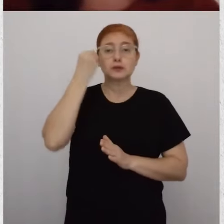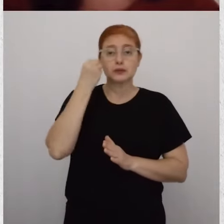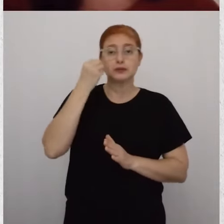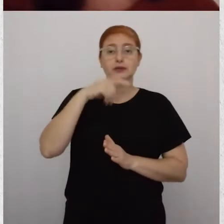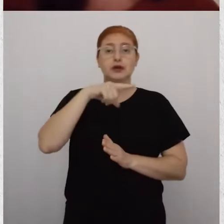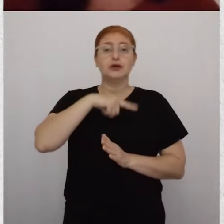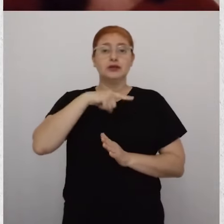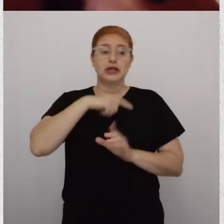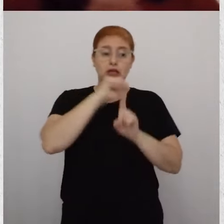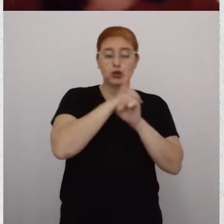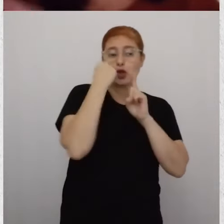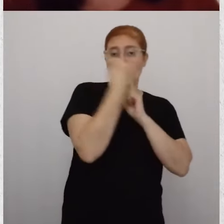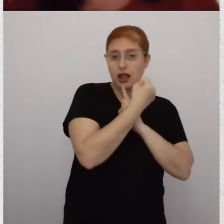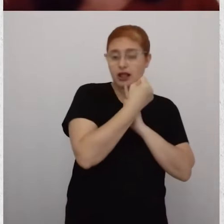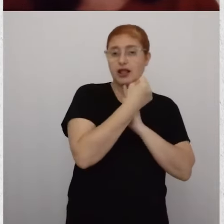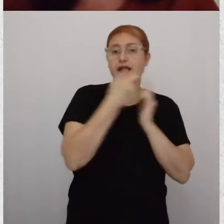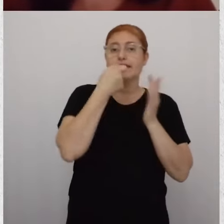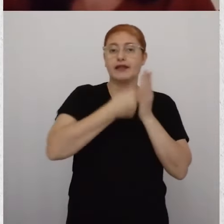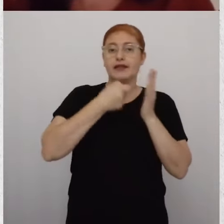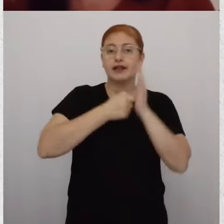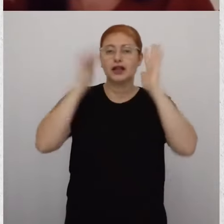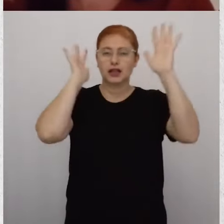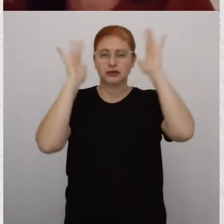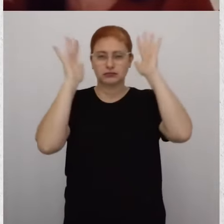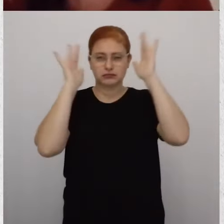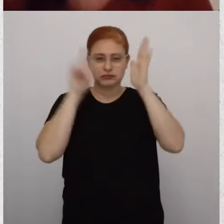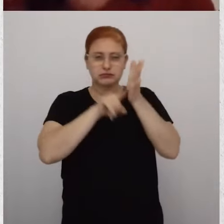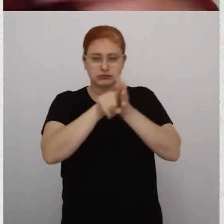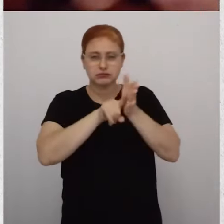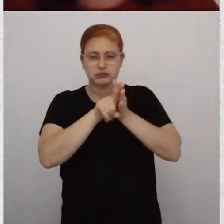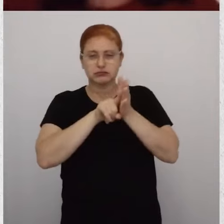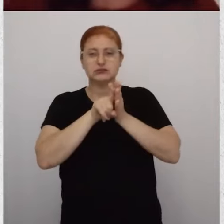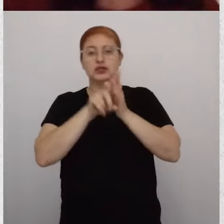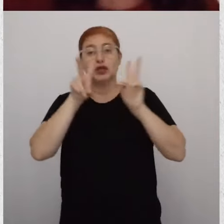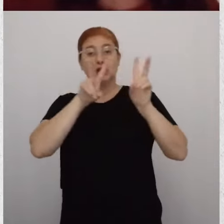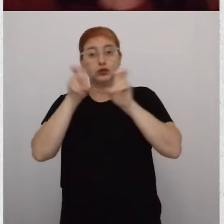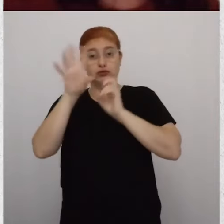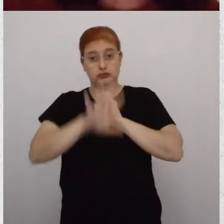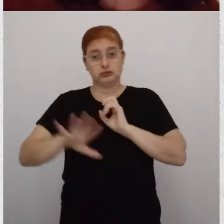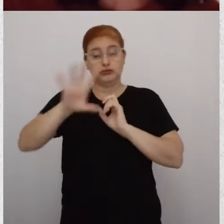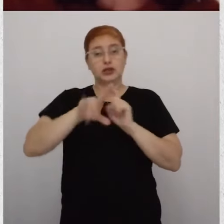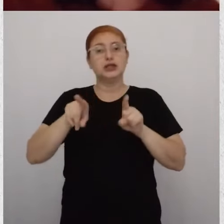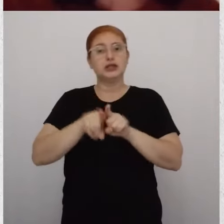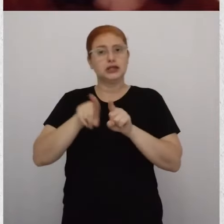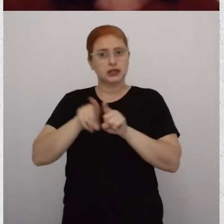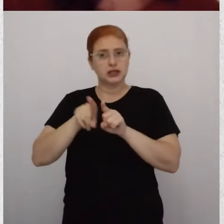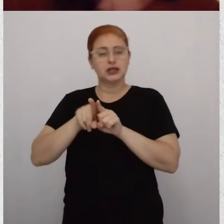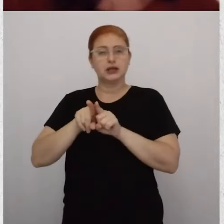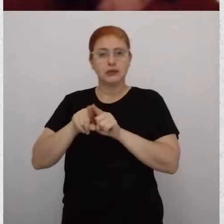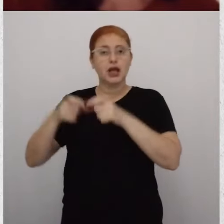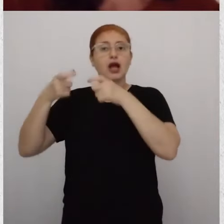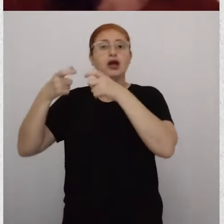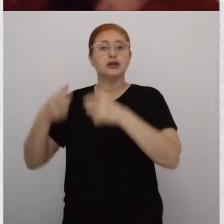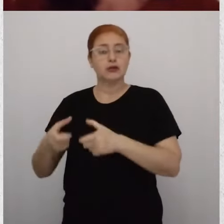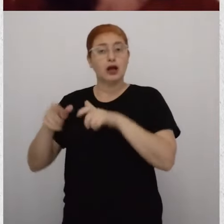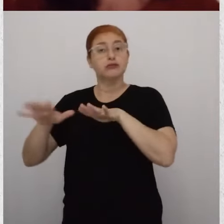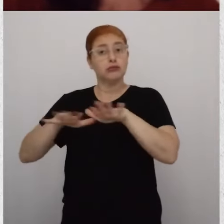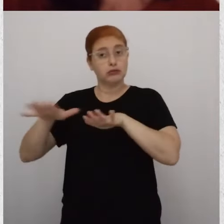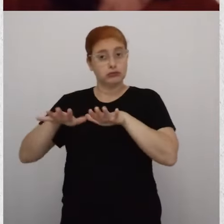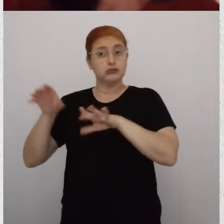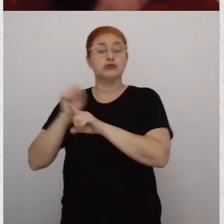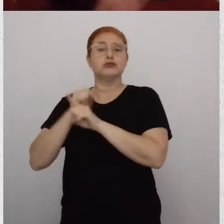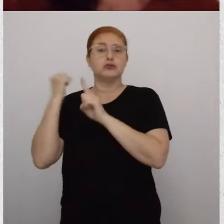na sociologia e tentando refletir analiticamente sobre tudo isso, mas também com um pé muito forte nos espaços dos